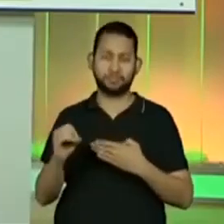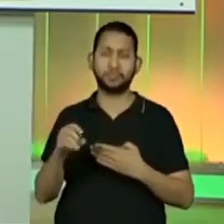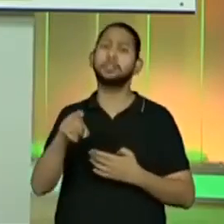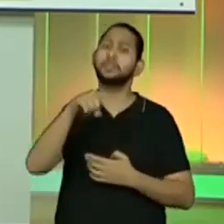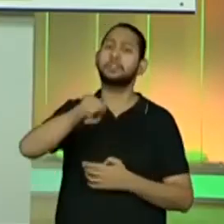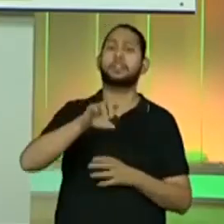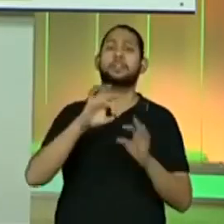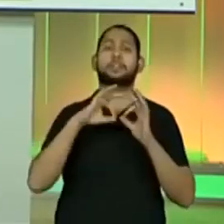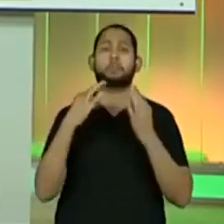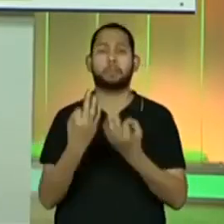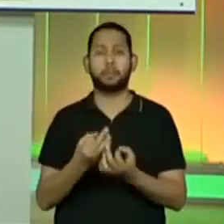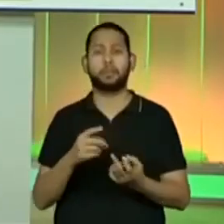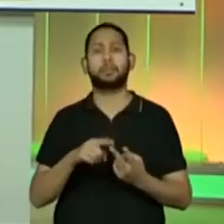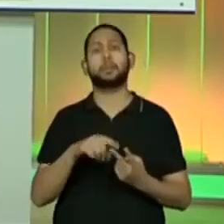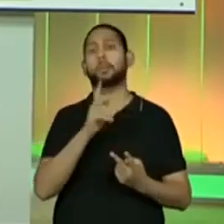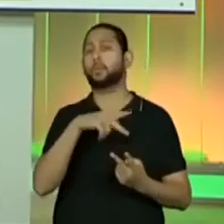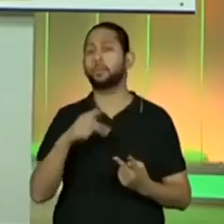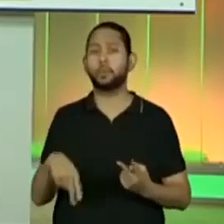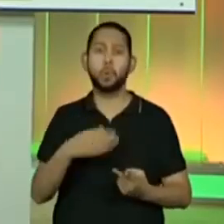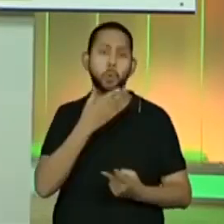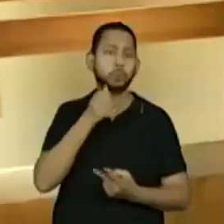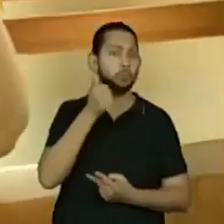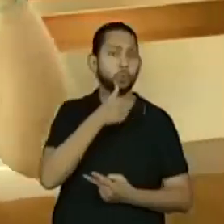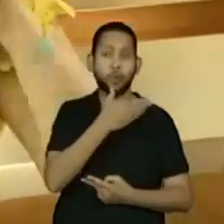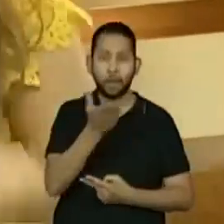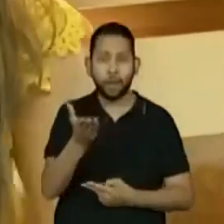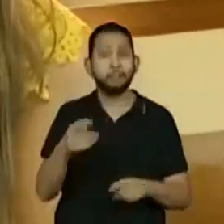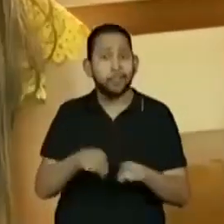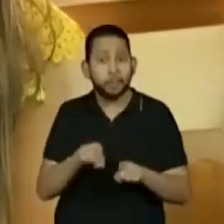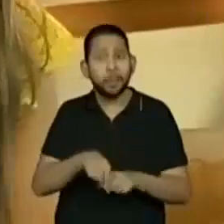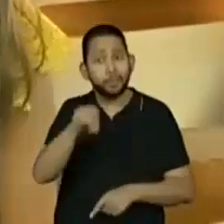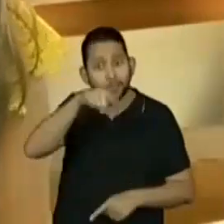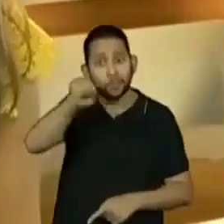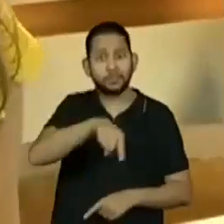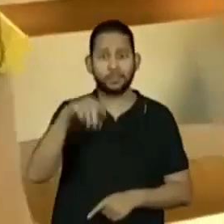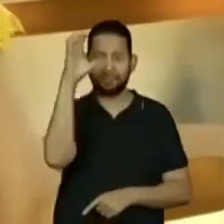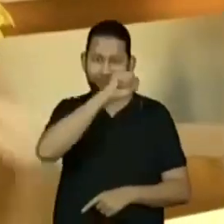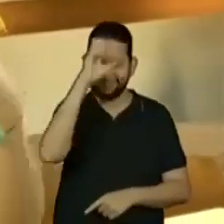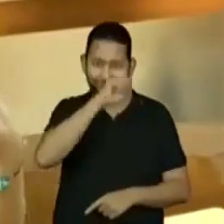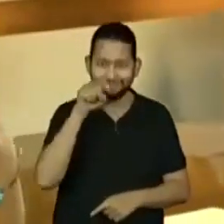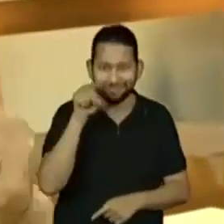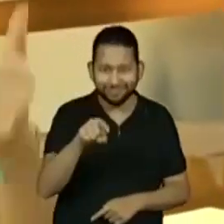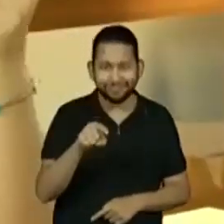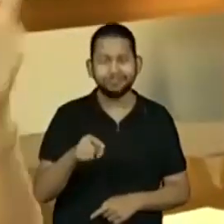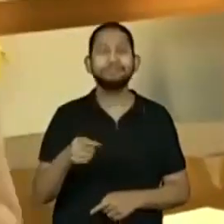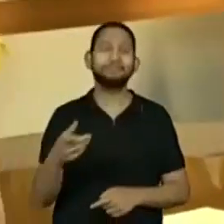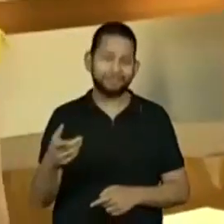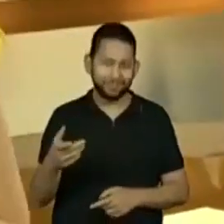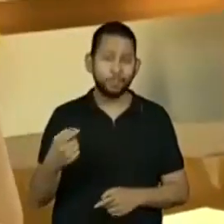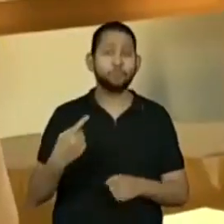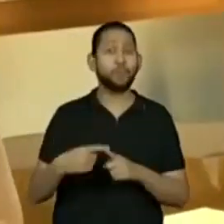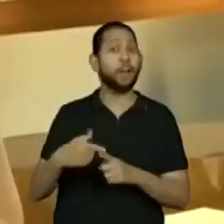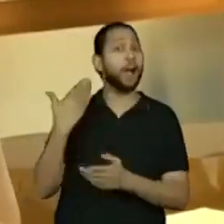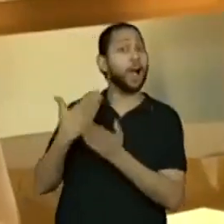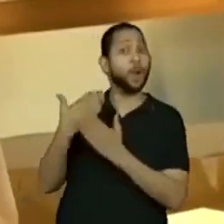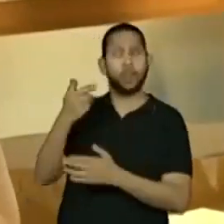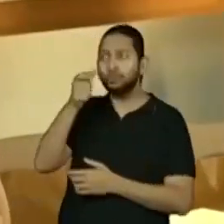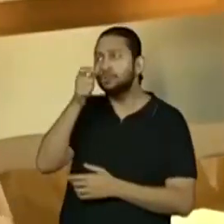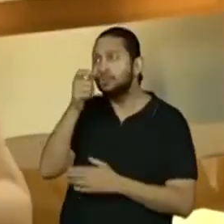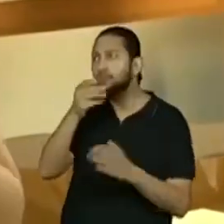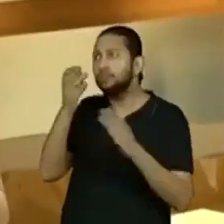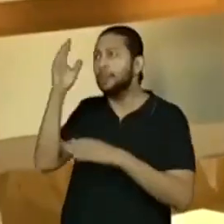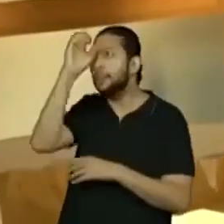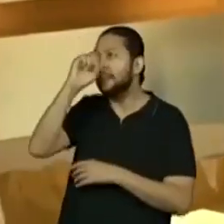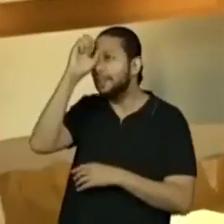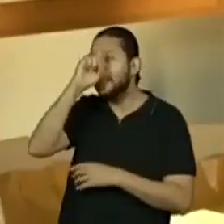Famílias, professores e professoras e, claro, galerinha do quinto ano que acabou de sair da outra aula, não